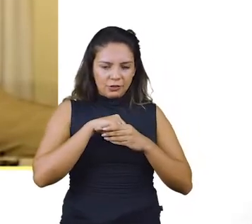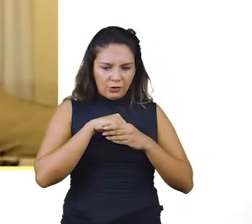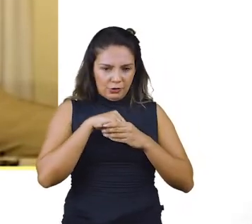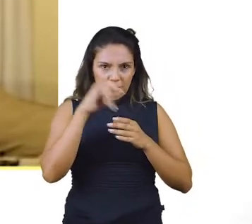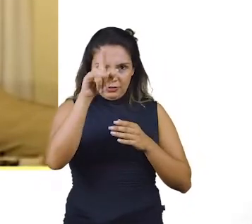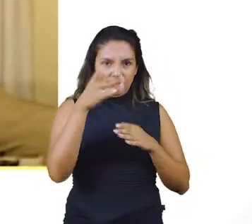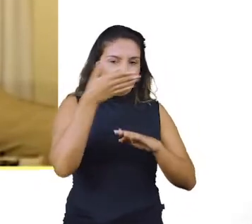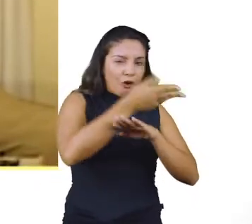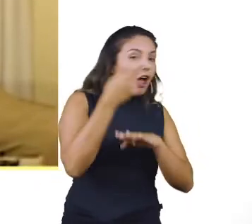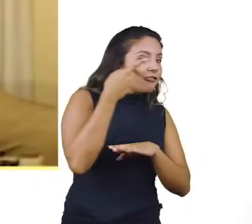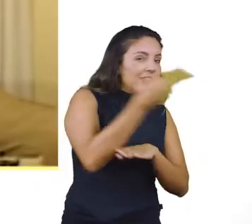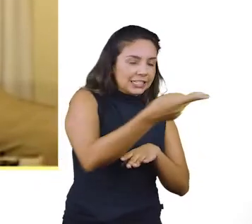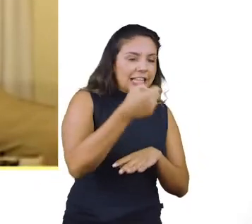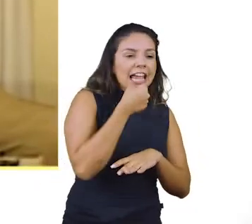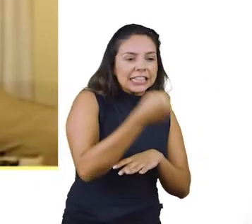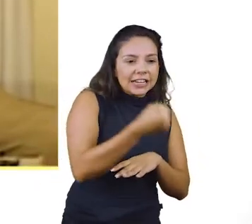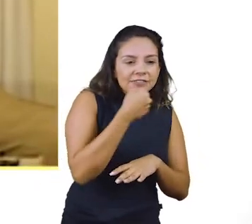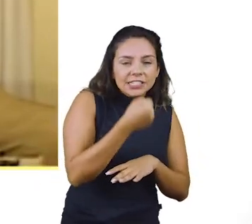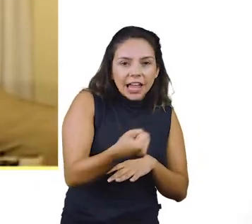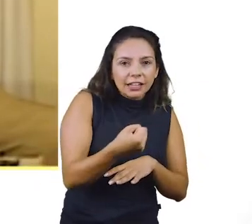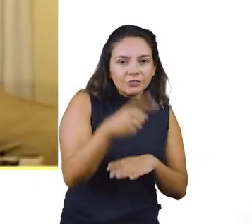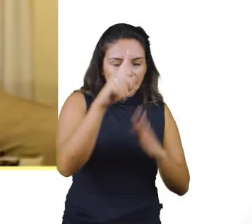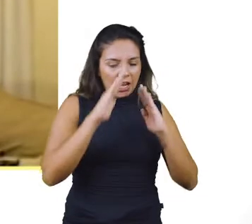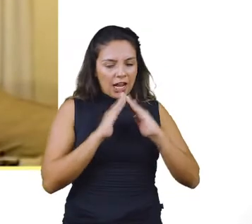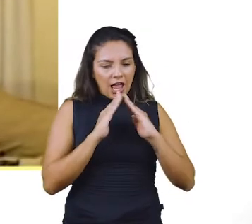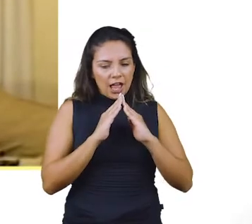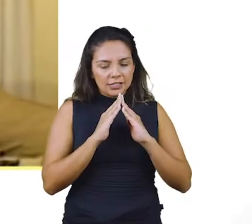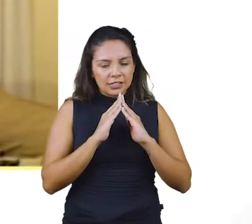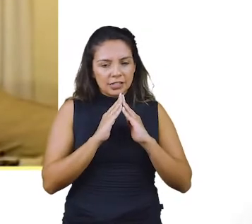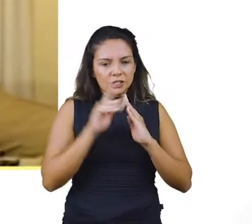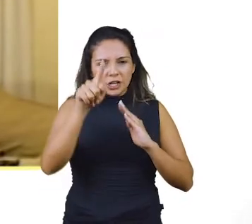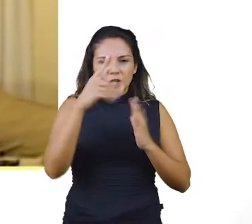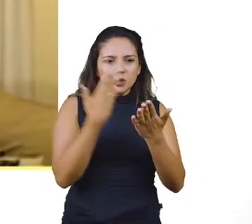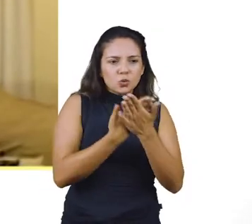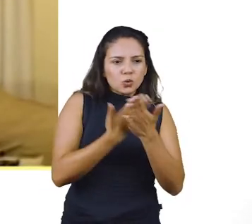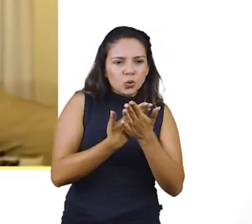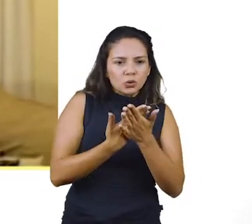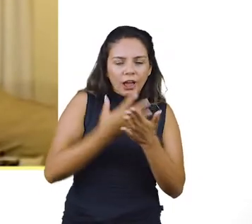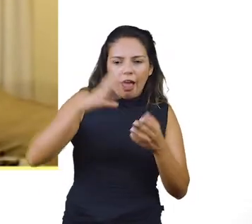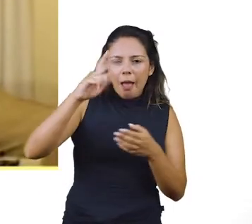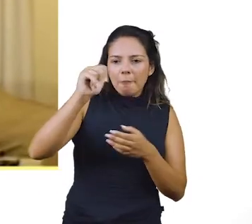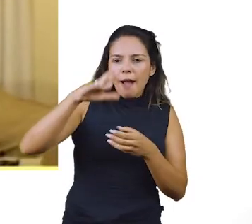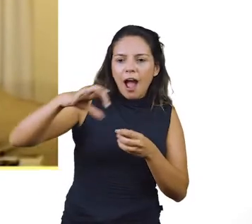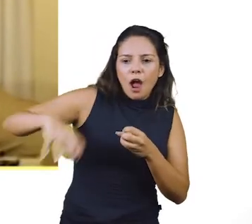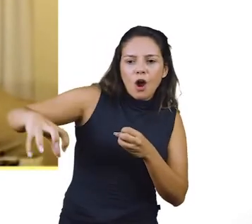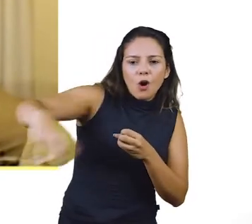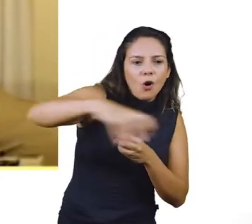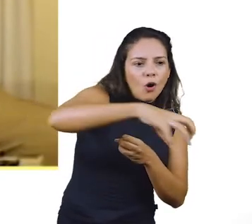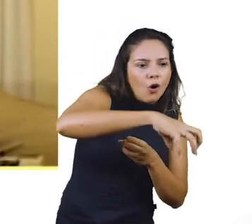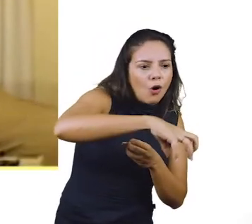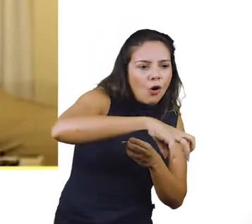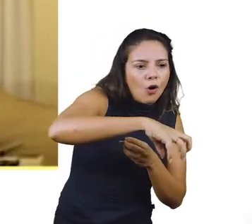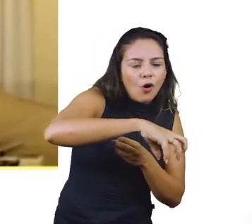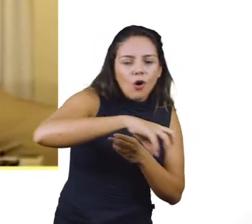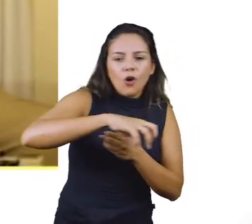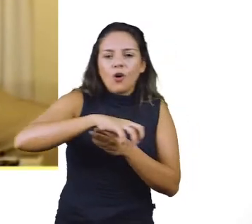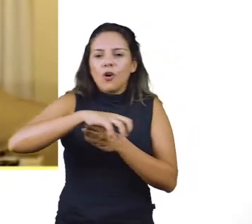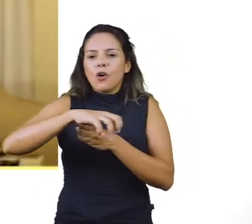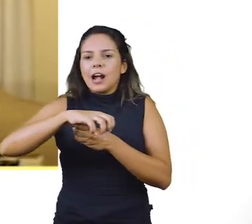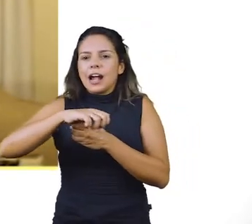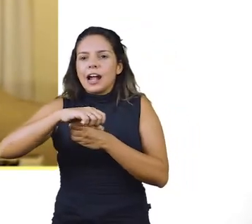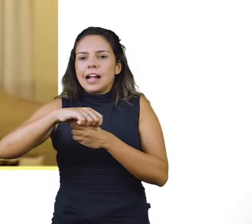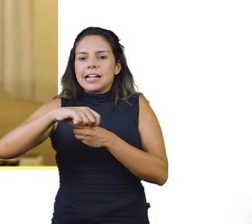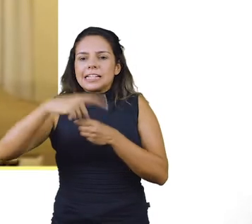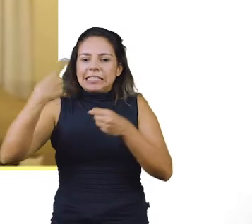analisa o estado e o país e assim por diante. Eu acho que o jornalismo dá essa oportunidade, concordo muito com ele, dá